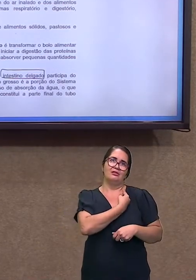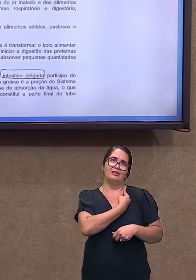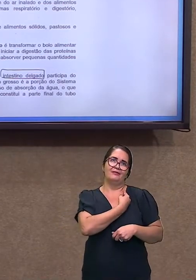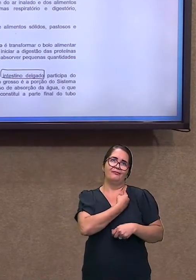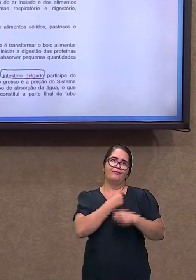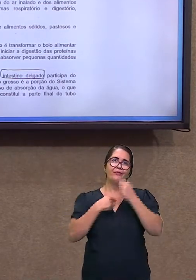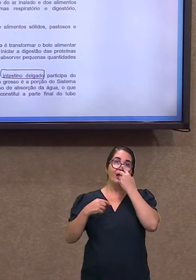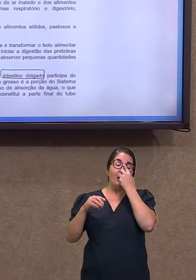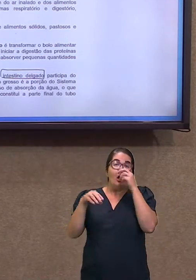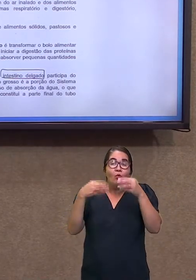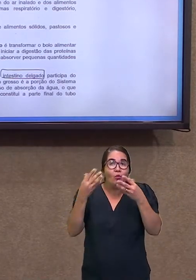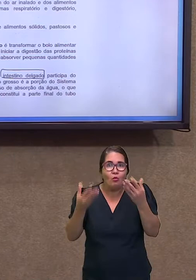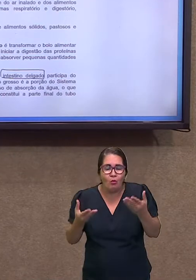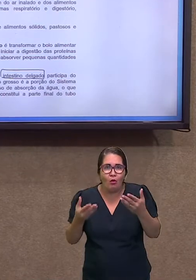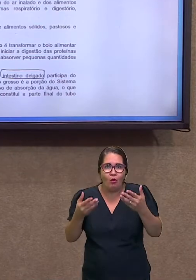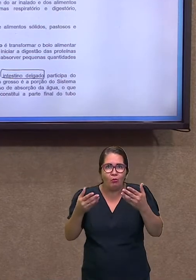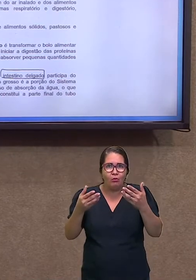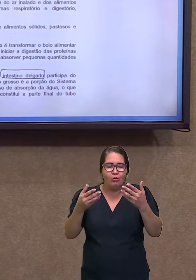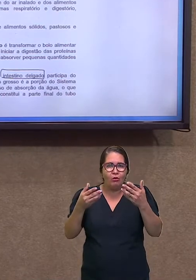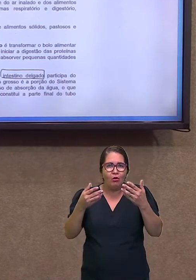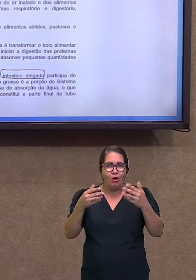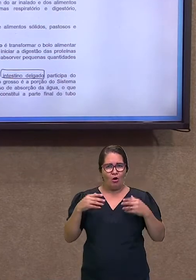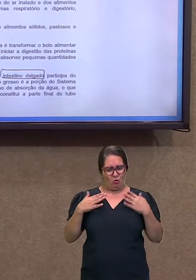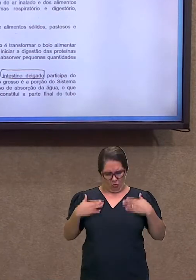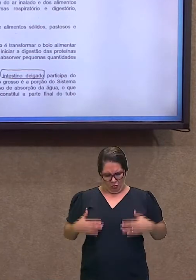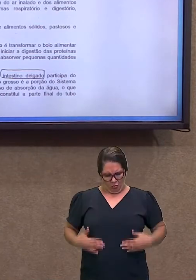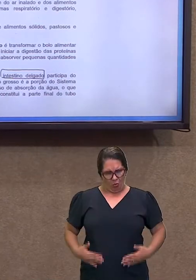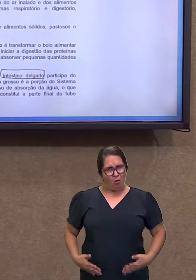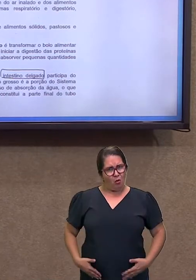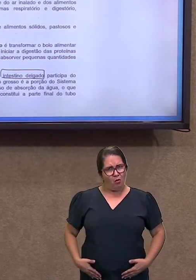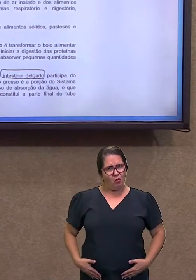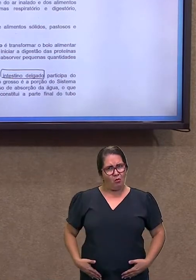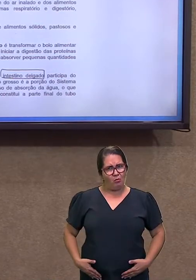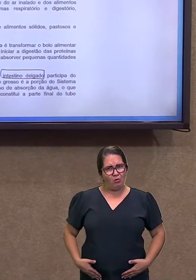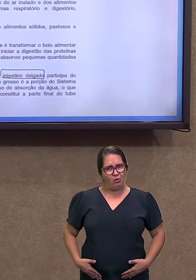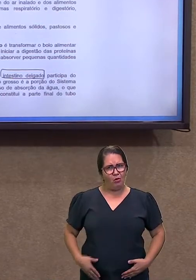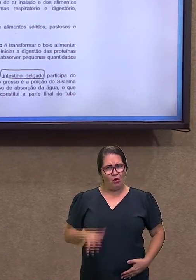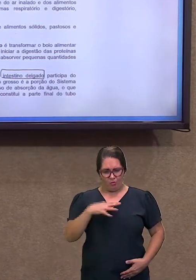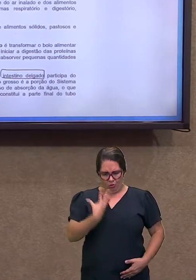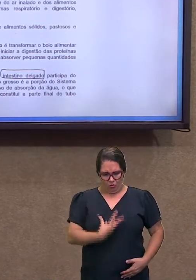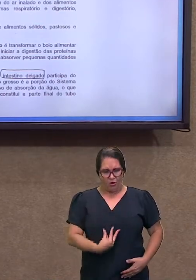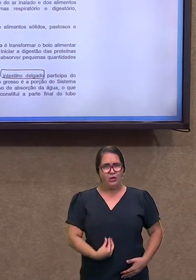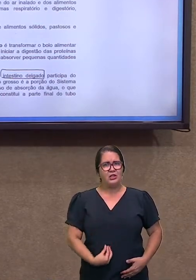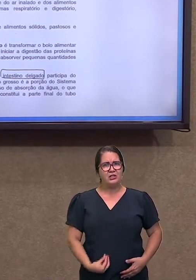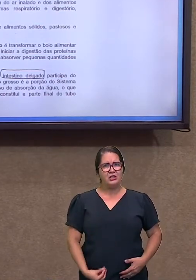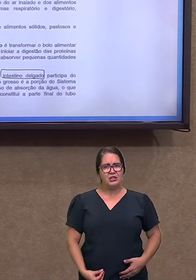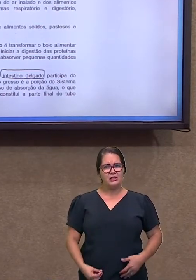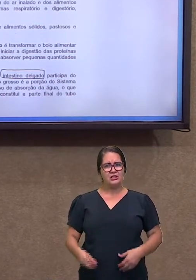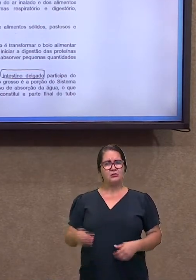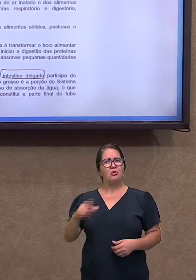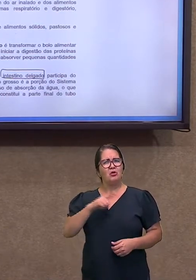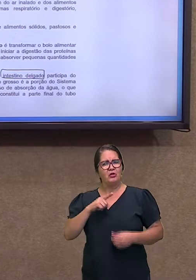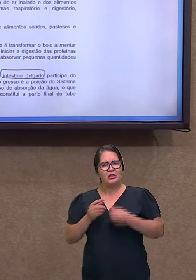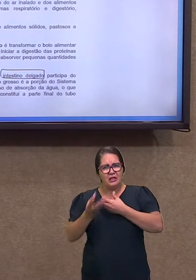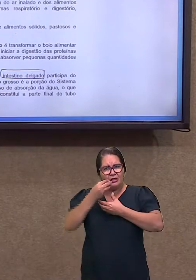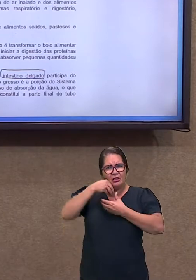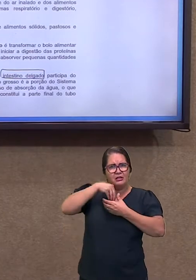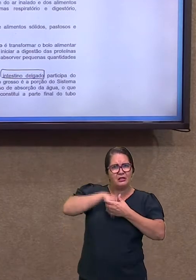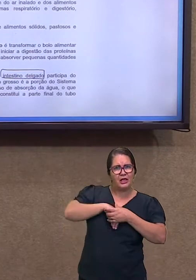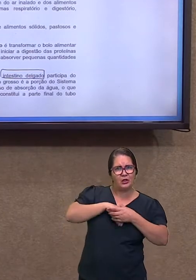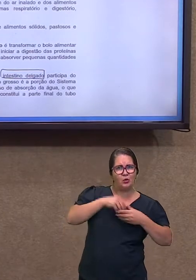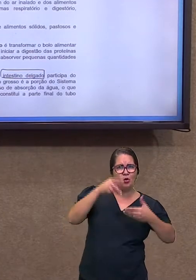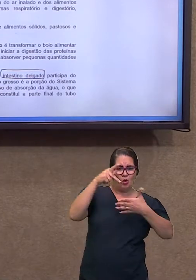organismo vai viver só de proteína? Não, meu organismo precisa das vitaminas, eu preciso do